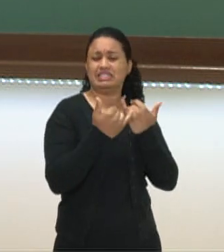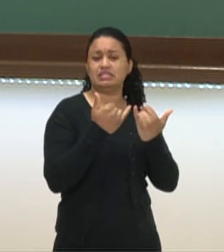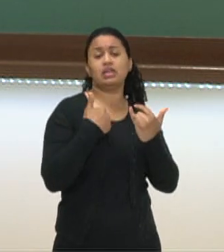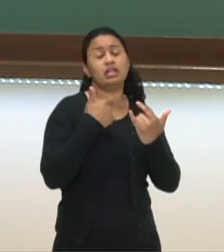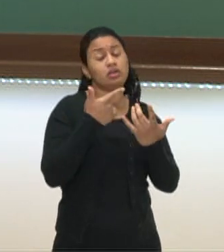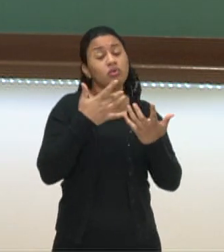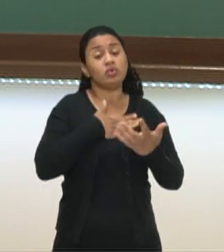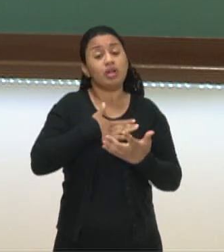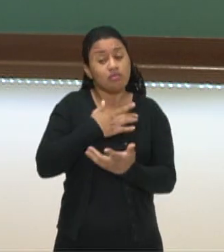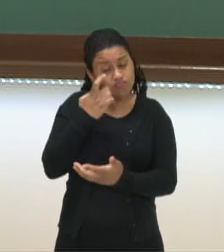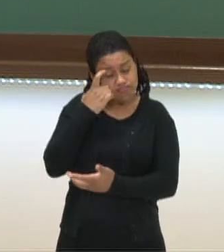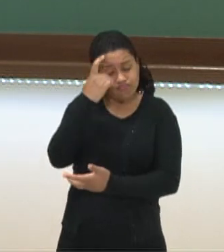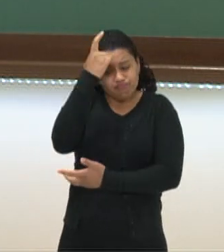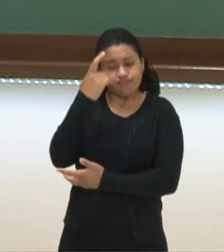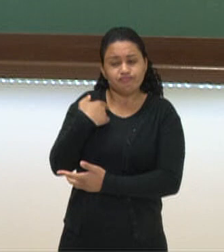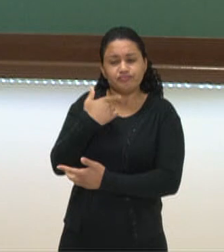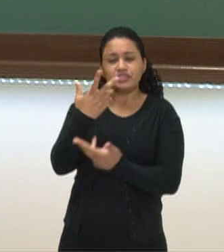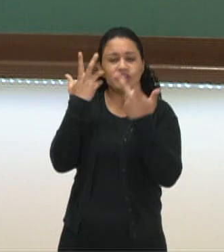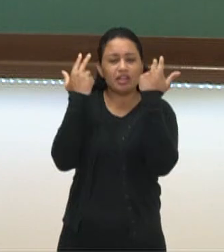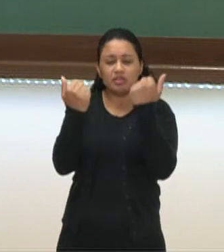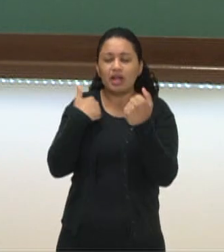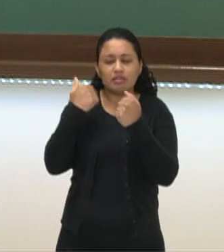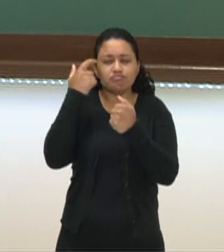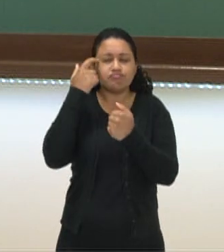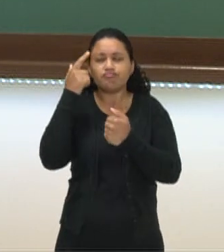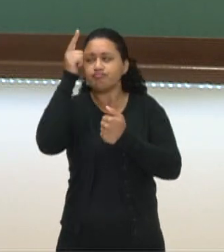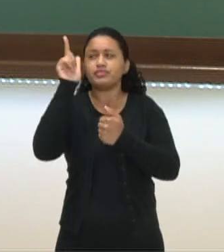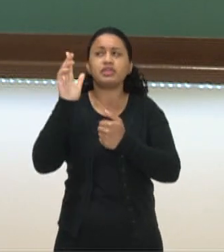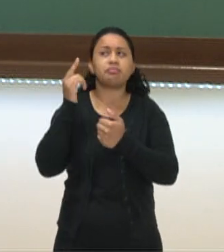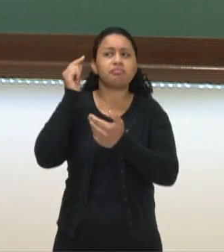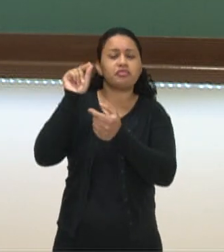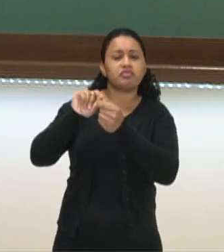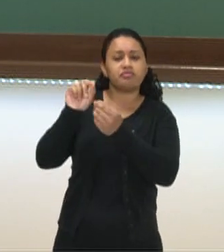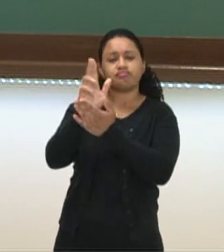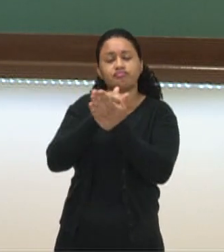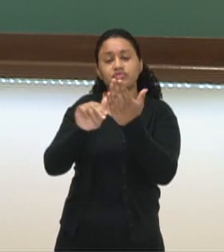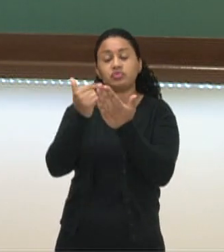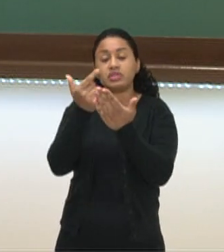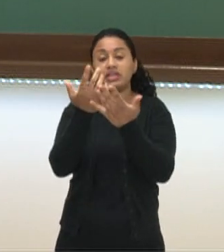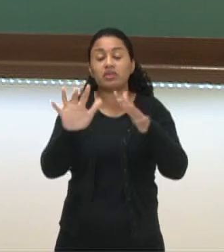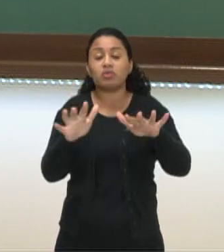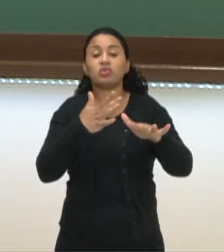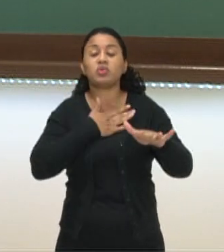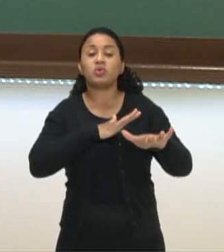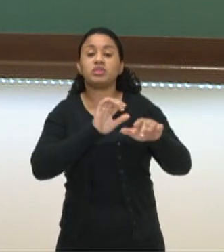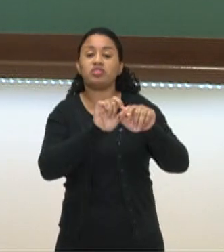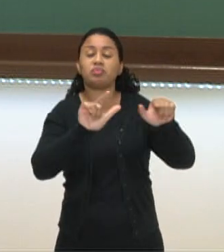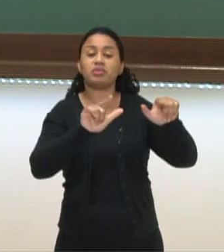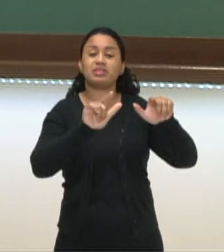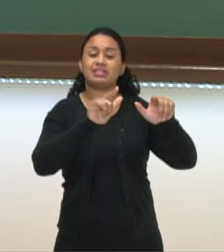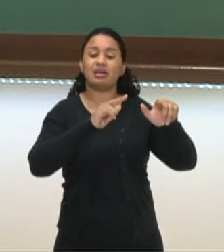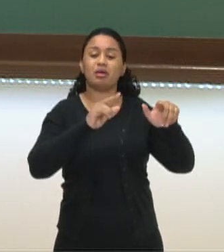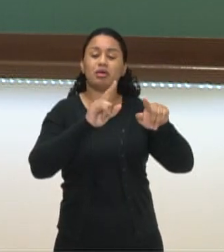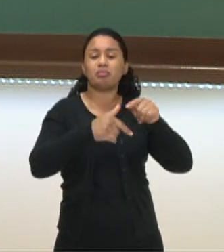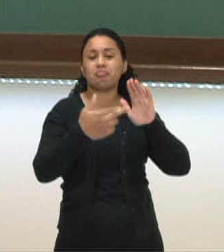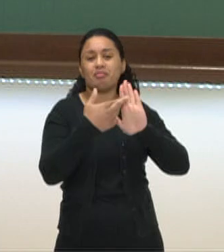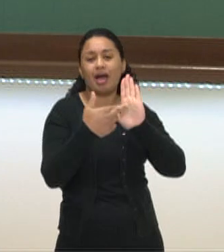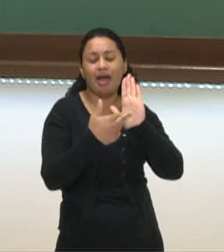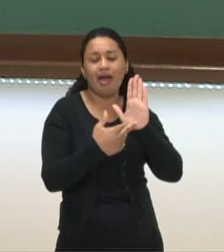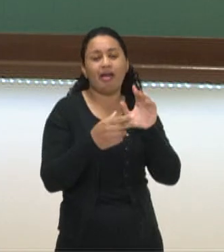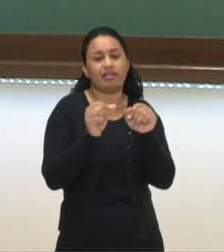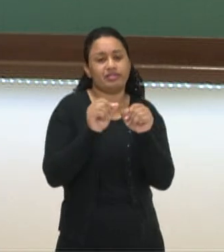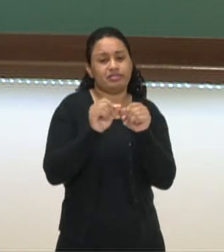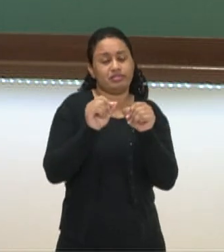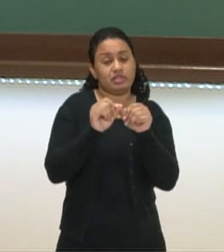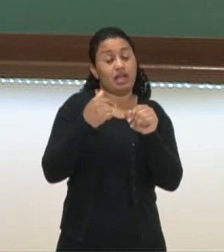lado da intuitividade, fazer uma coisa muito mais natural, sem uma coisa pré-determinada, mas gostaria de cima de regras, trazer algo a mais em cima dessas